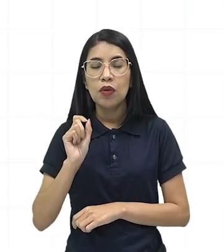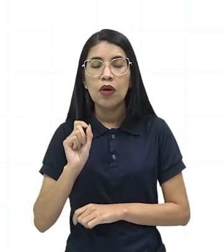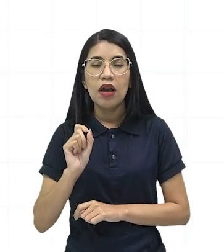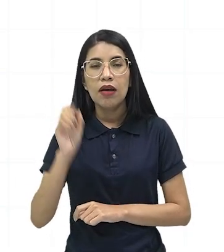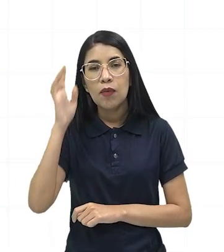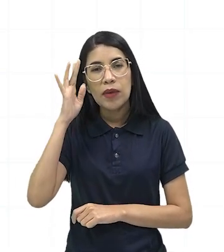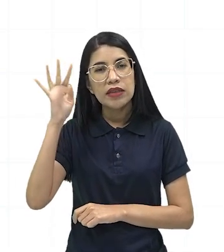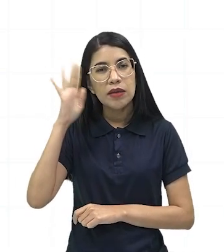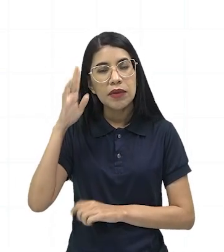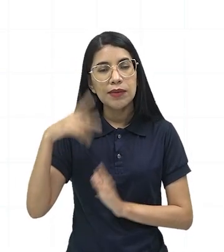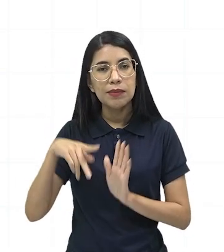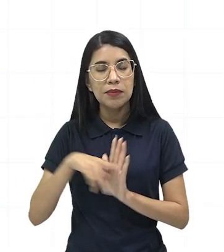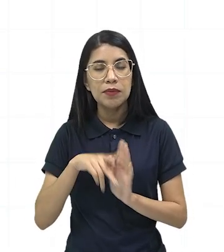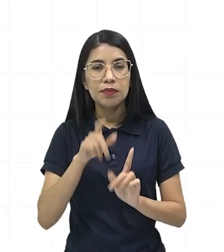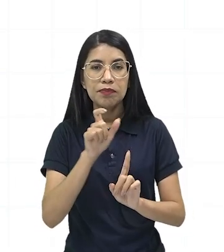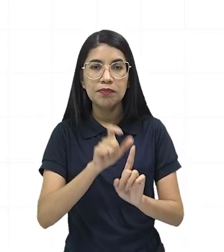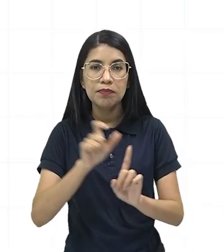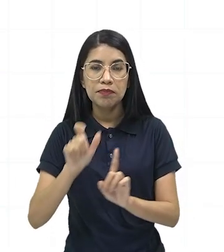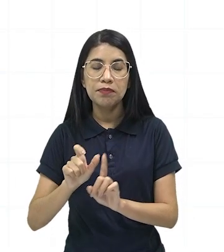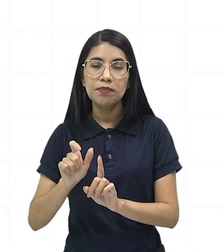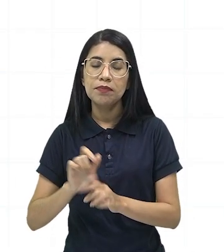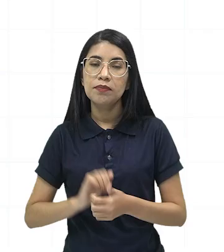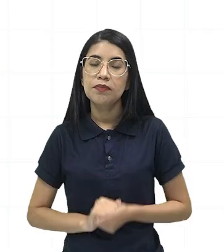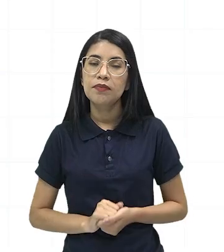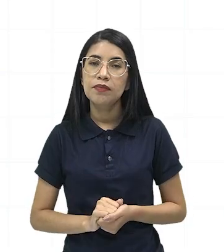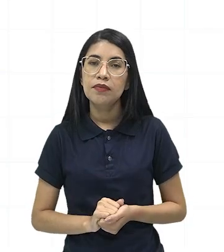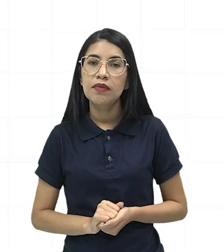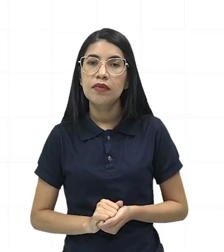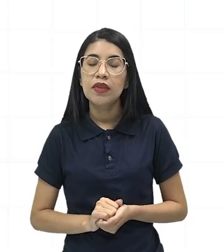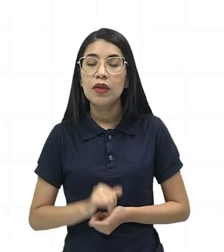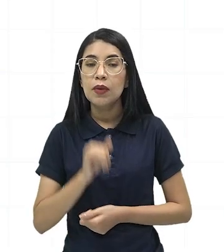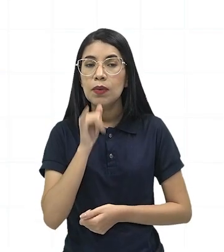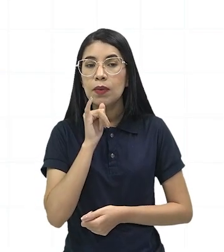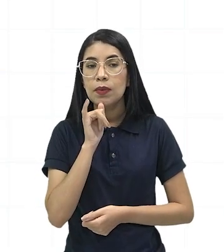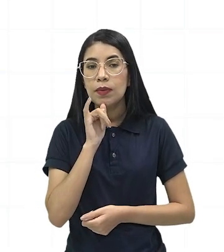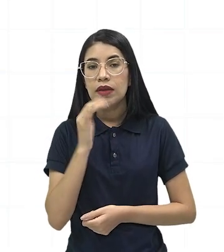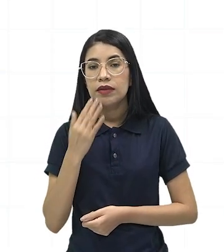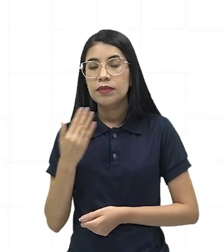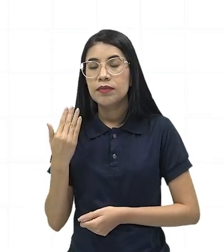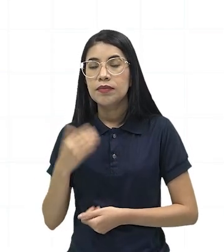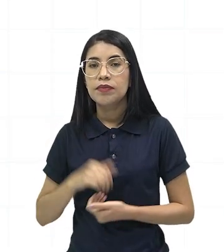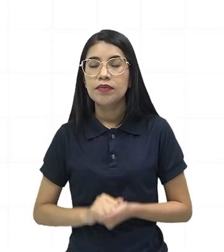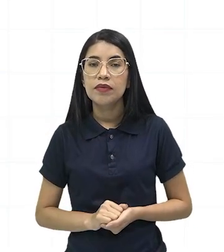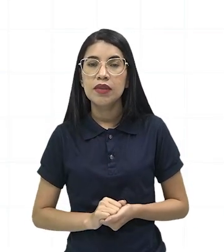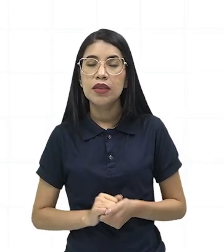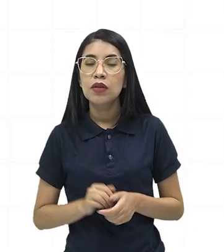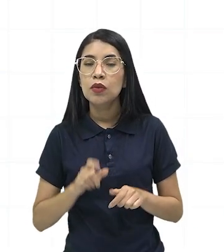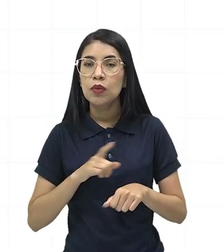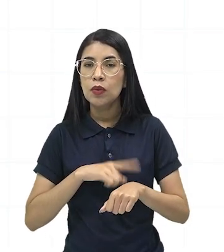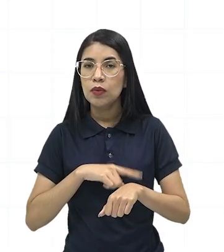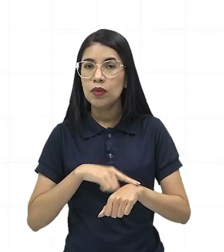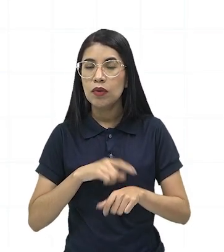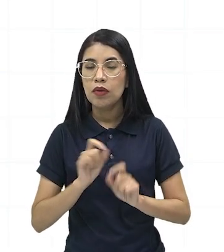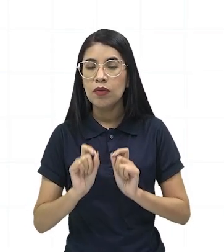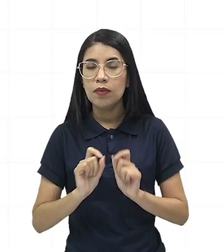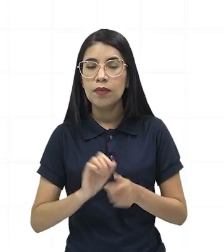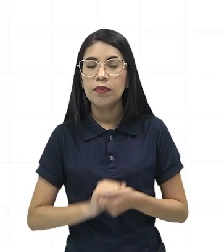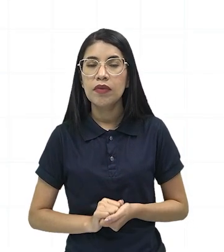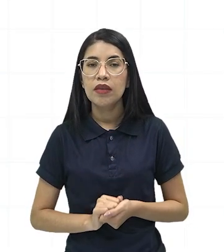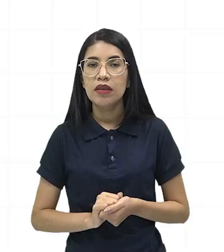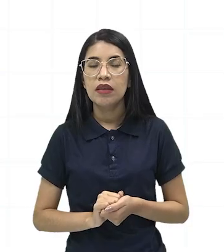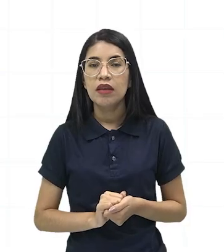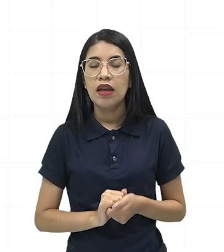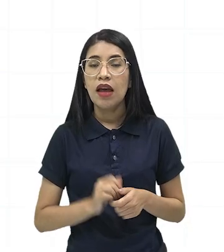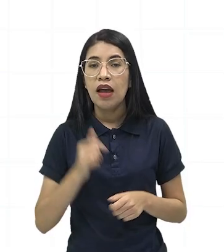pensando, certo? Então, podemos ver um exemplo do tempo cronológico. Helena foi à escola